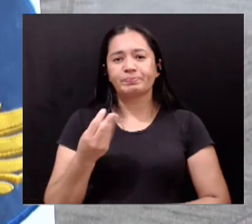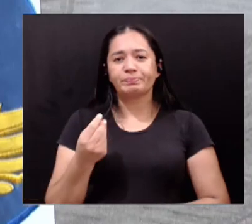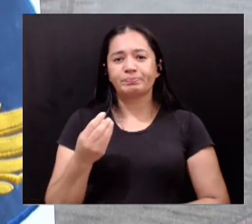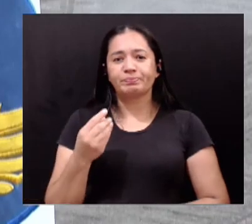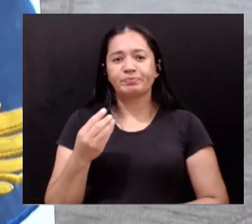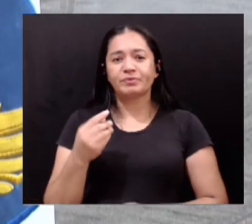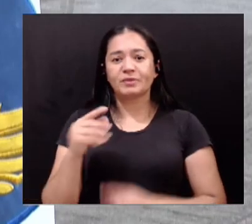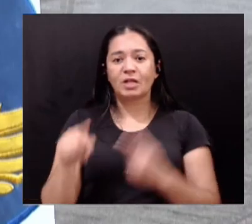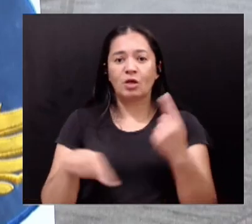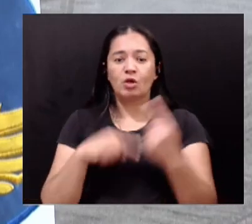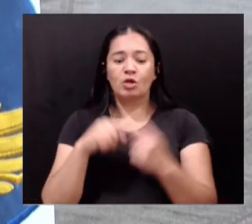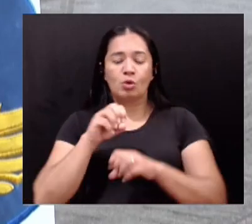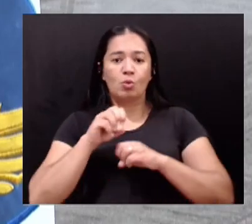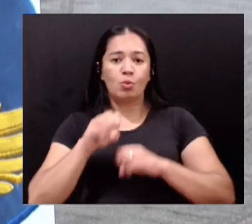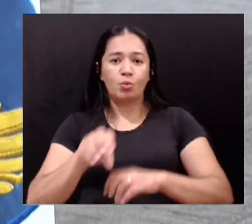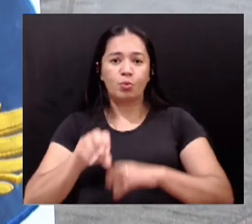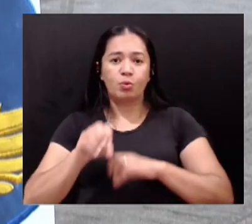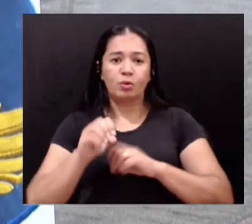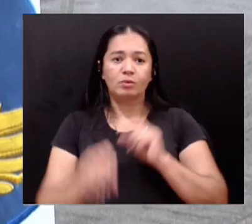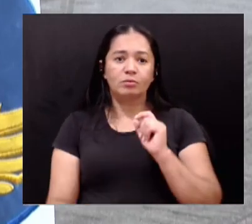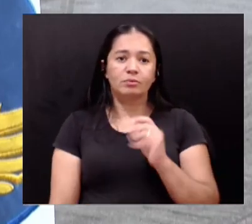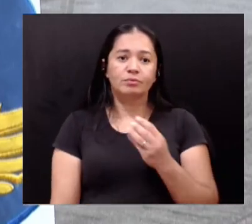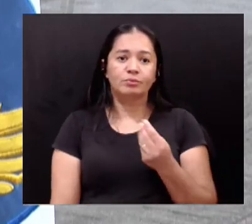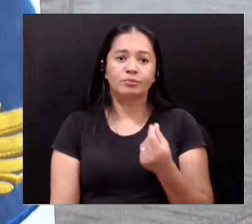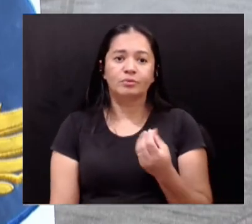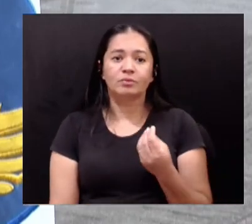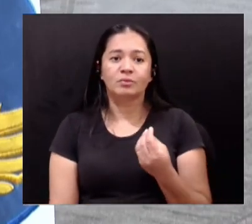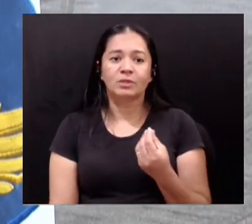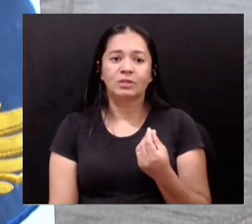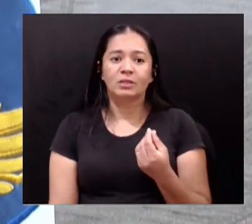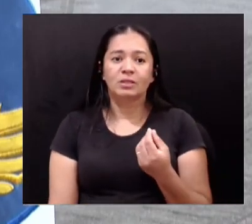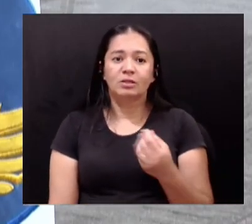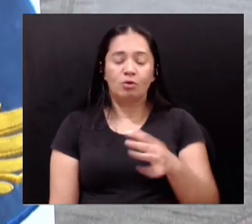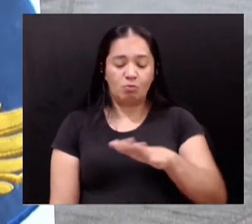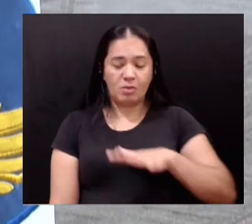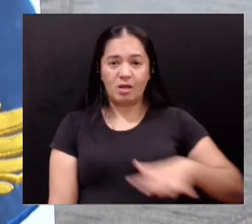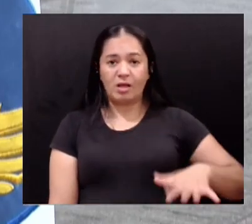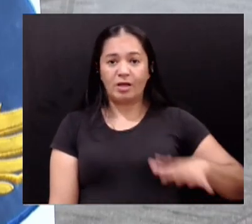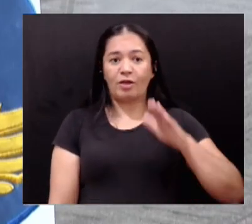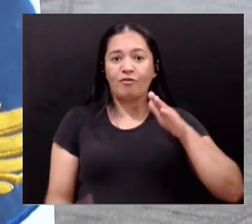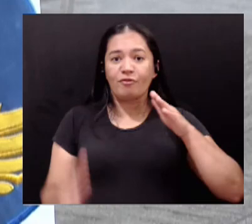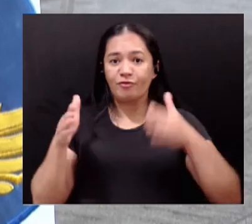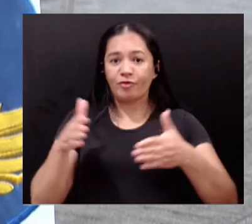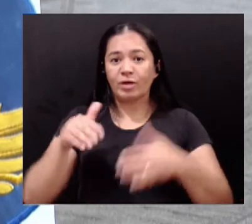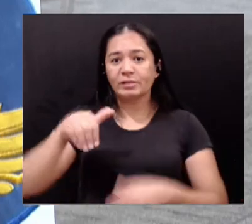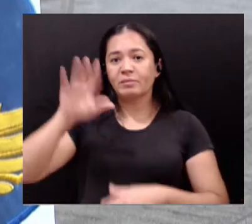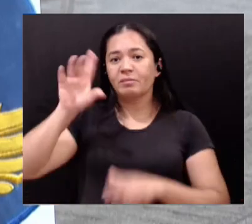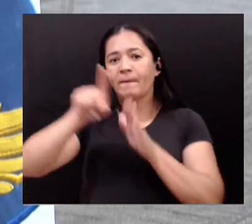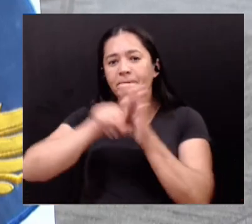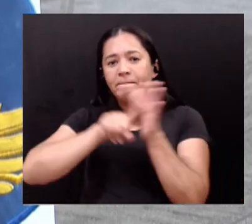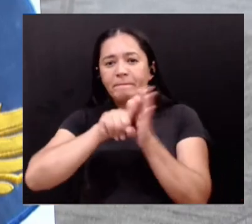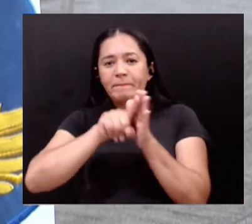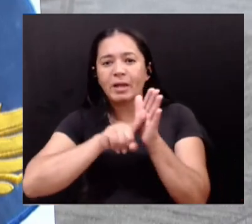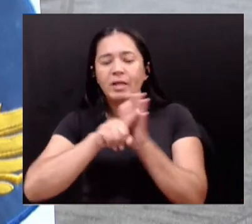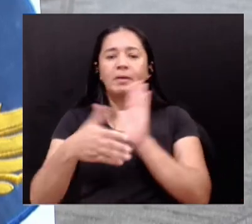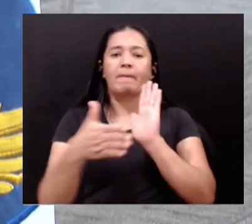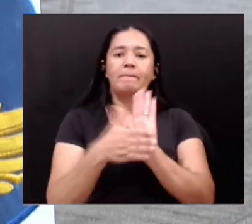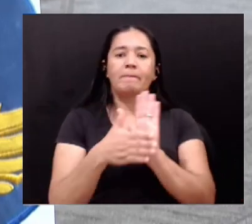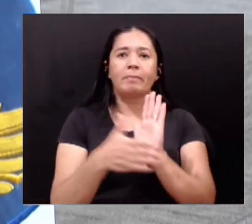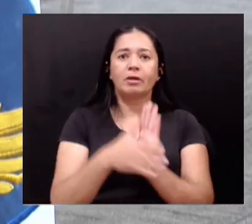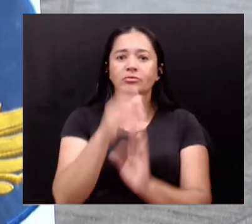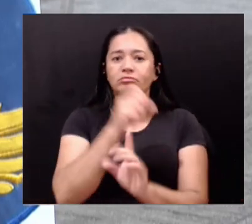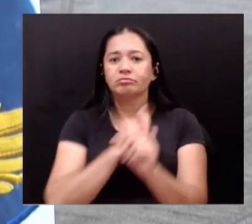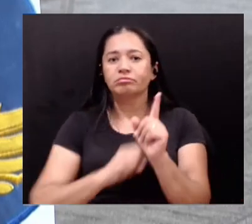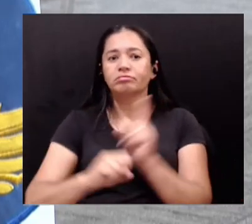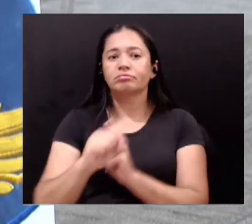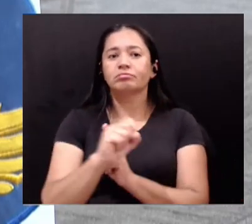educacional, uma área voltada mais para a pesquisa, para a pauta social, para seres